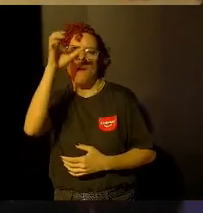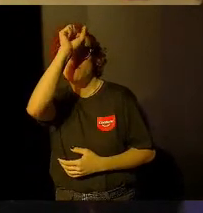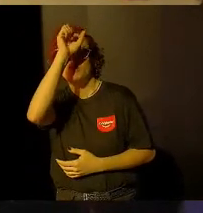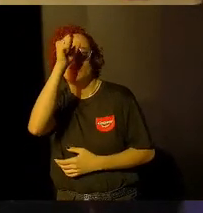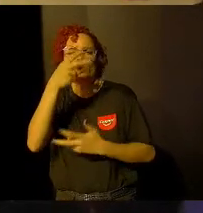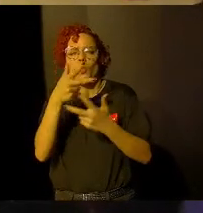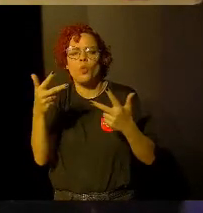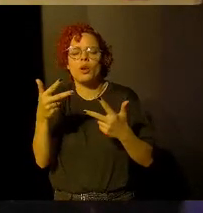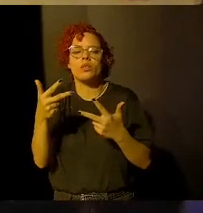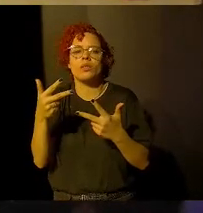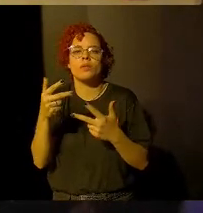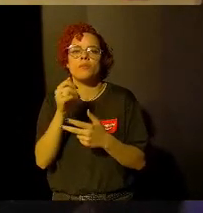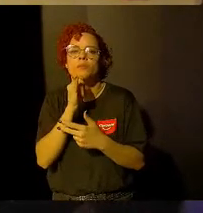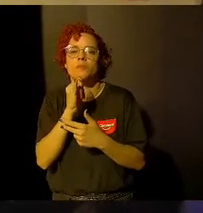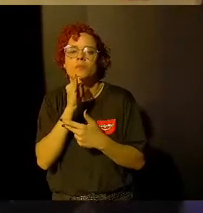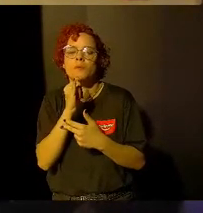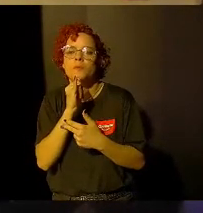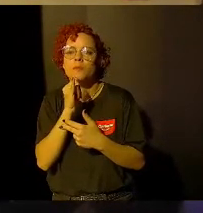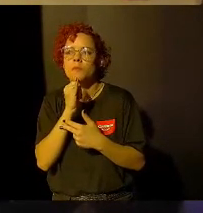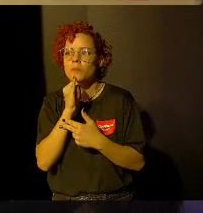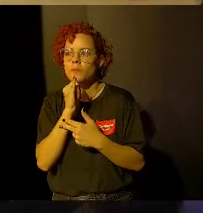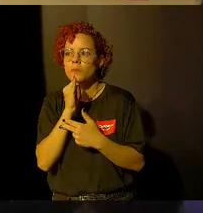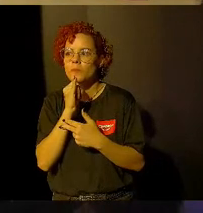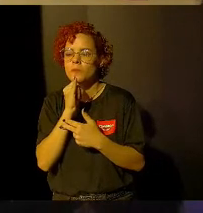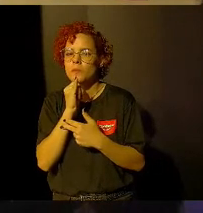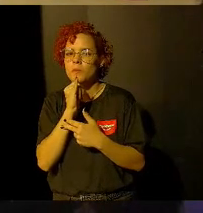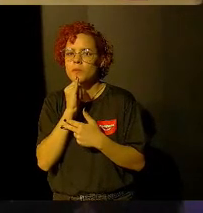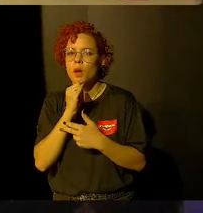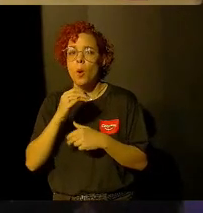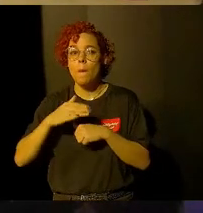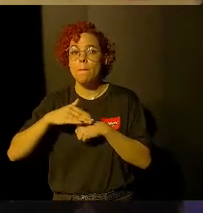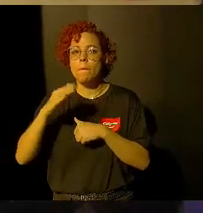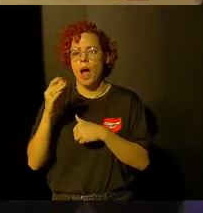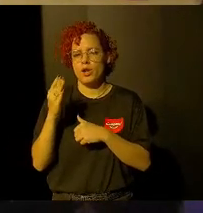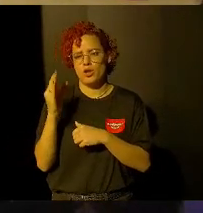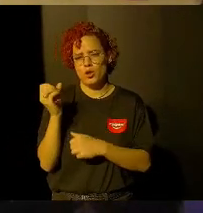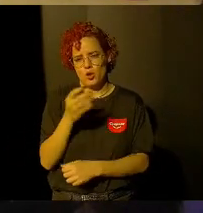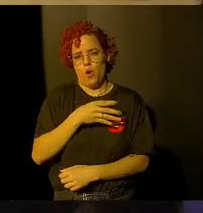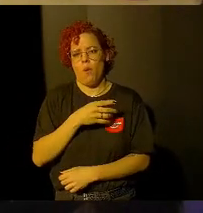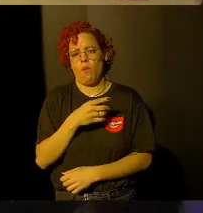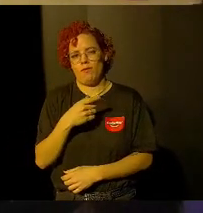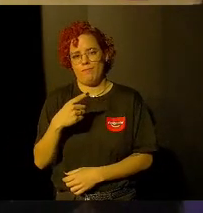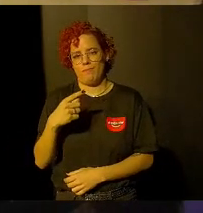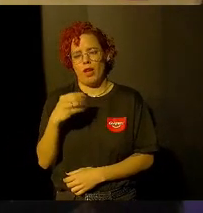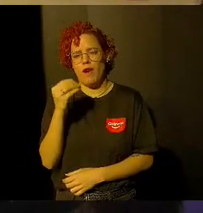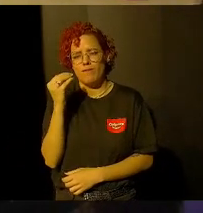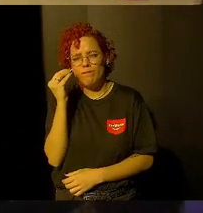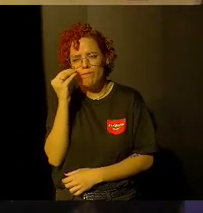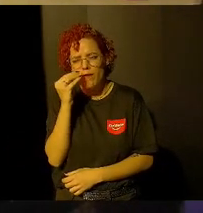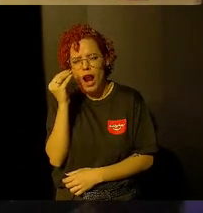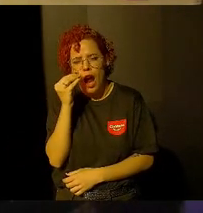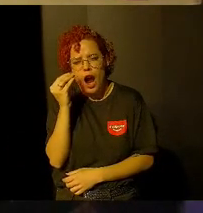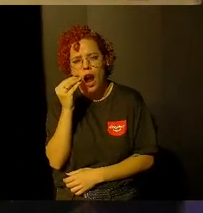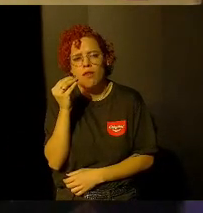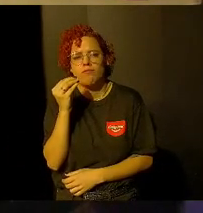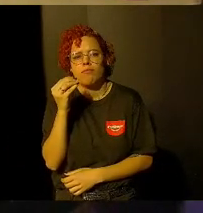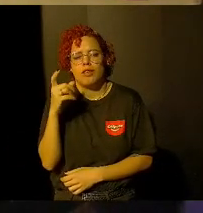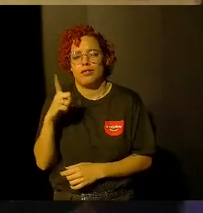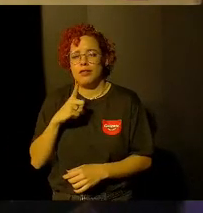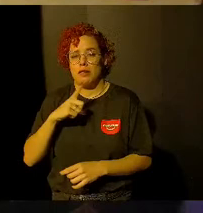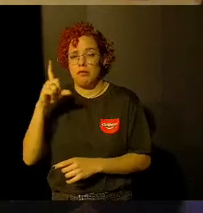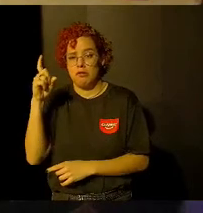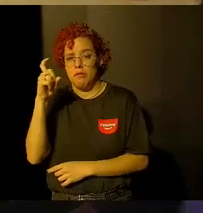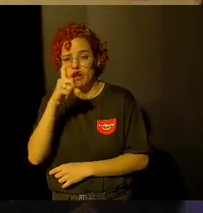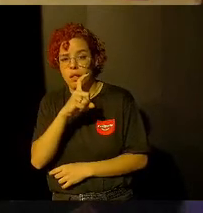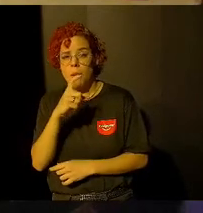a relações familiares o gatinho mais novo que eu mais frágil ele teve dificuldade em sair de casa que não saiu criou-se ali